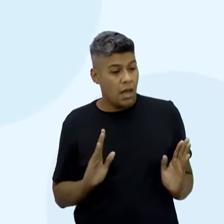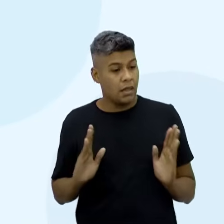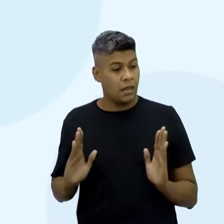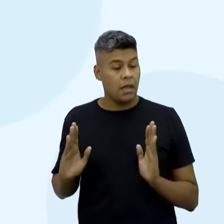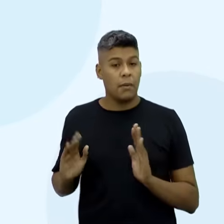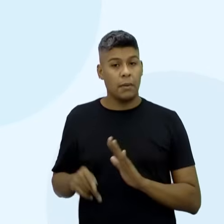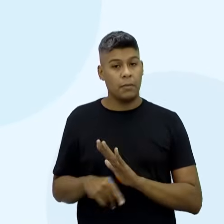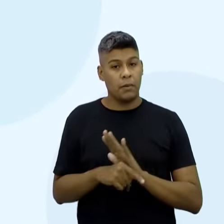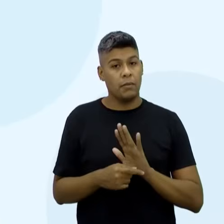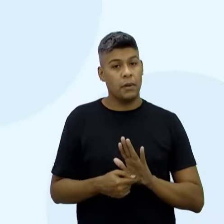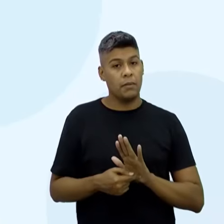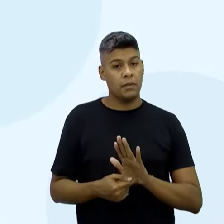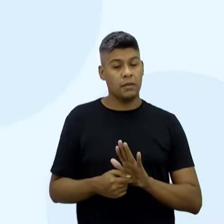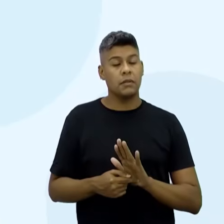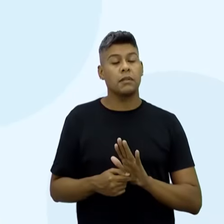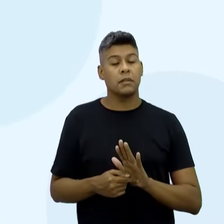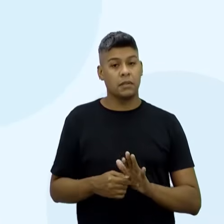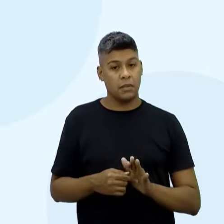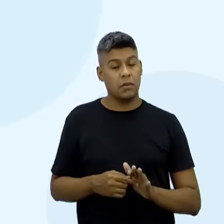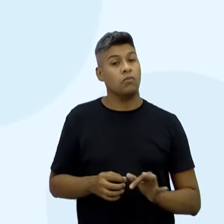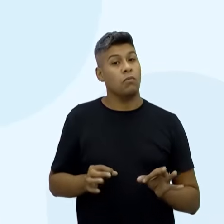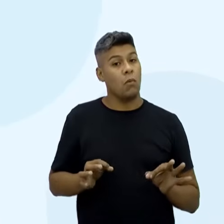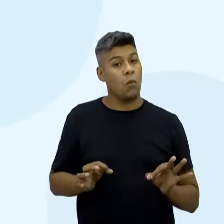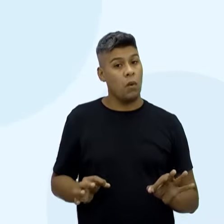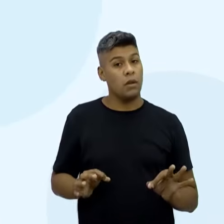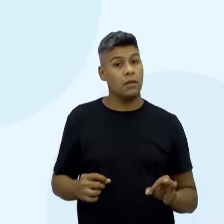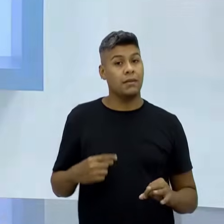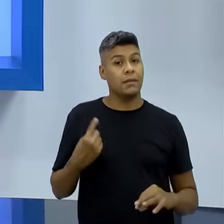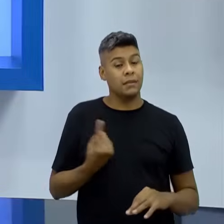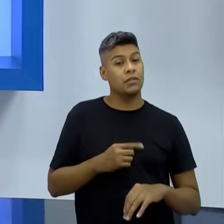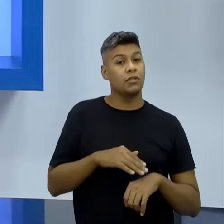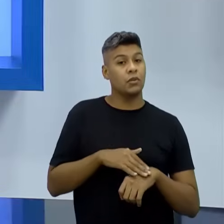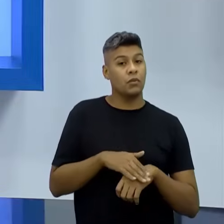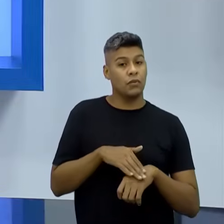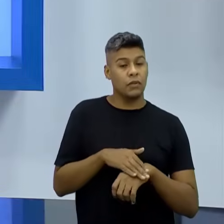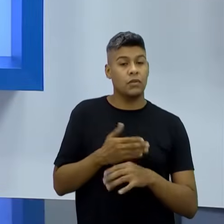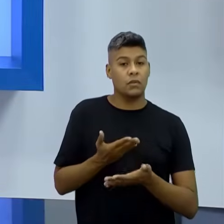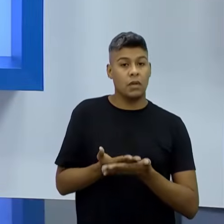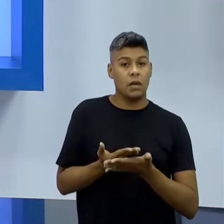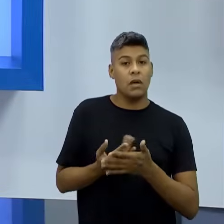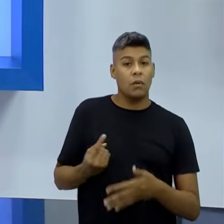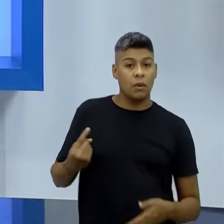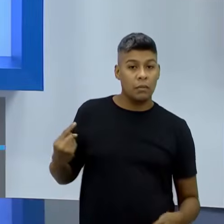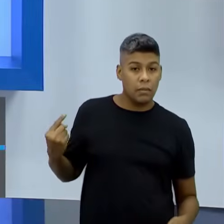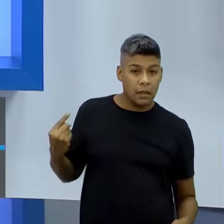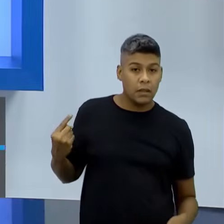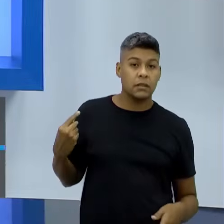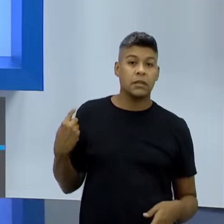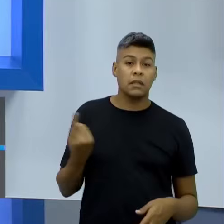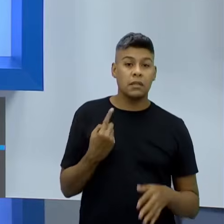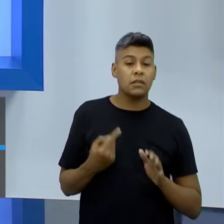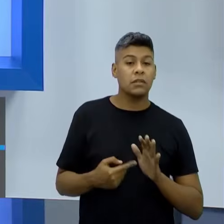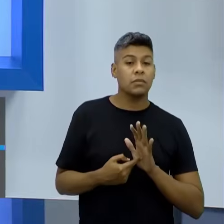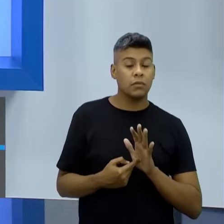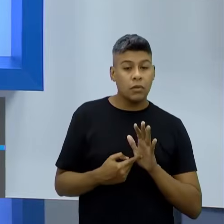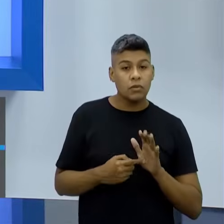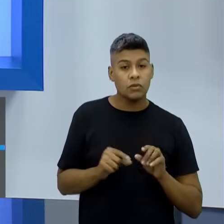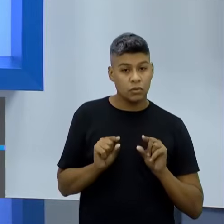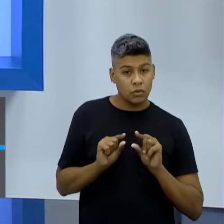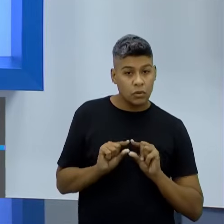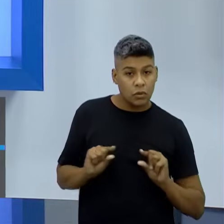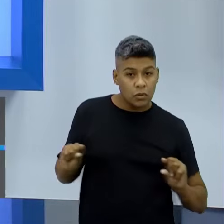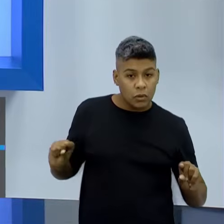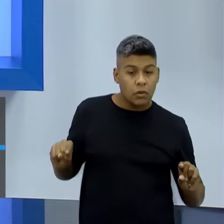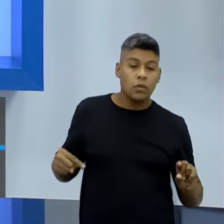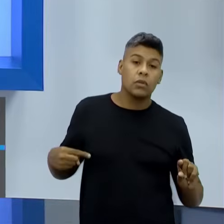de uma apresentação de qualidade. Então a gente conversou bastante, né, na aula passada, na verdade, a gente mostrou um trecho,